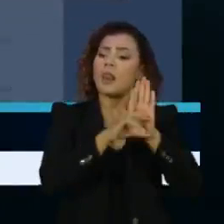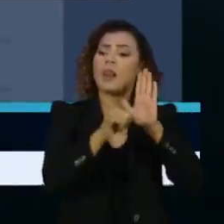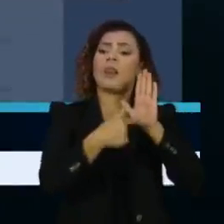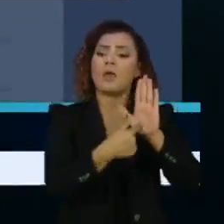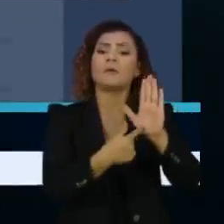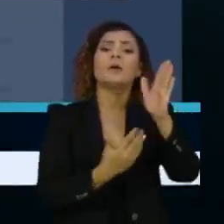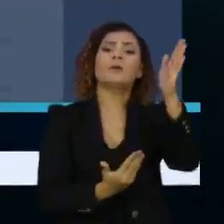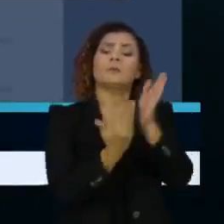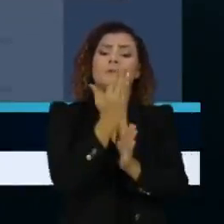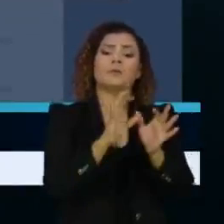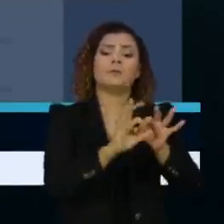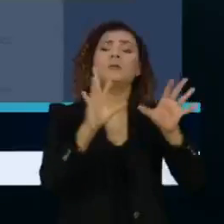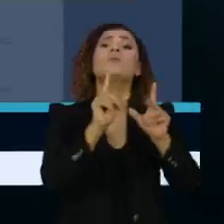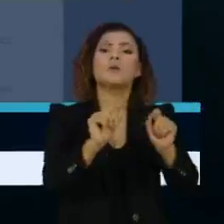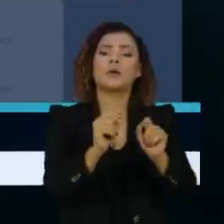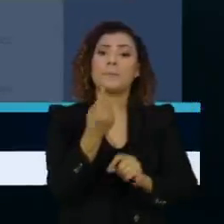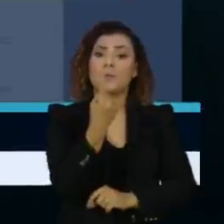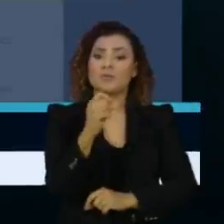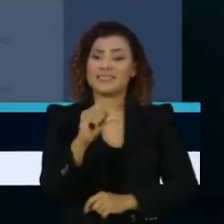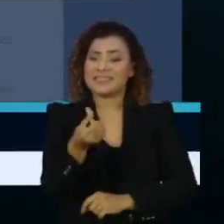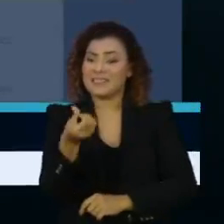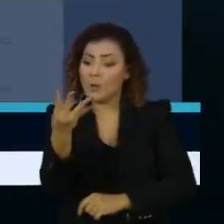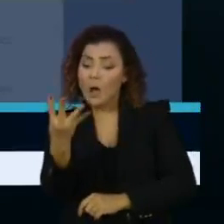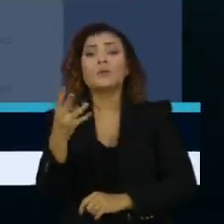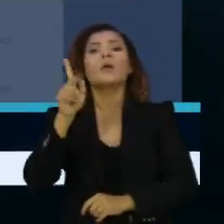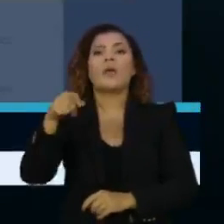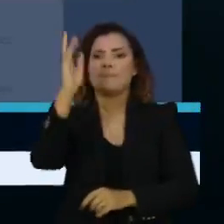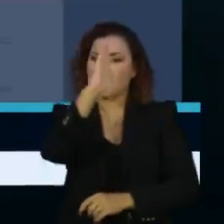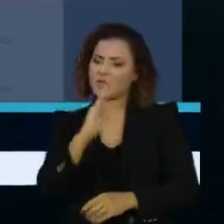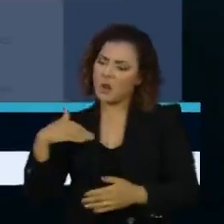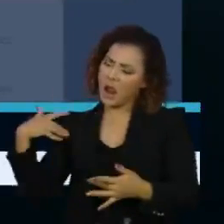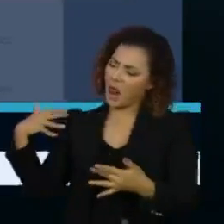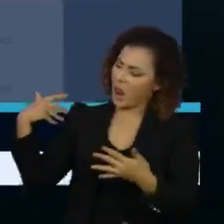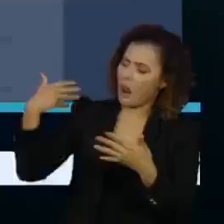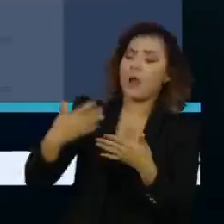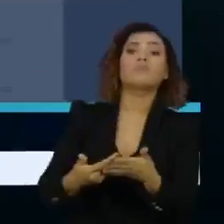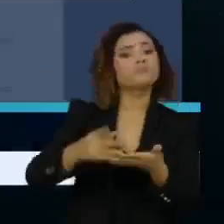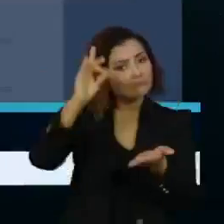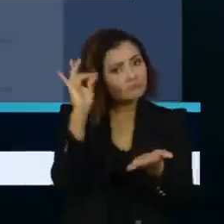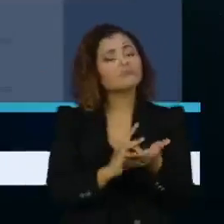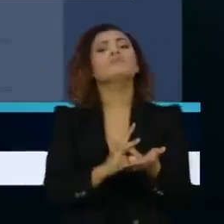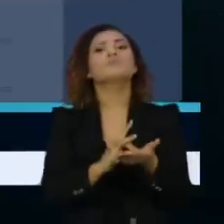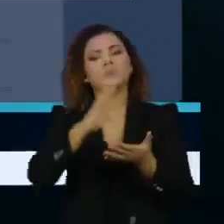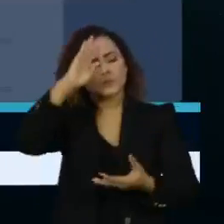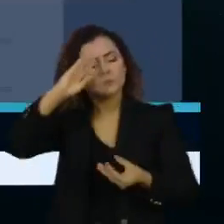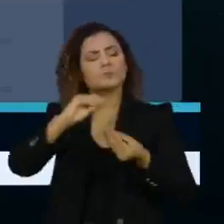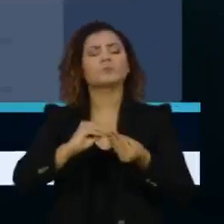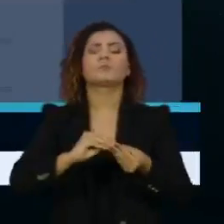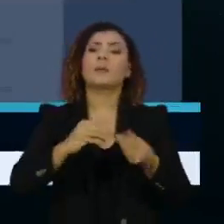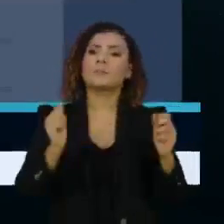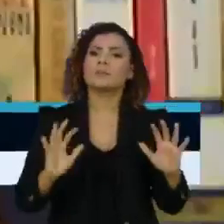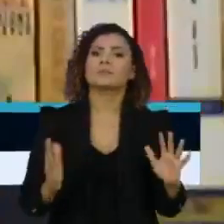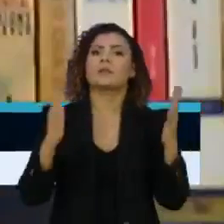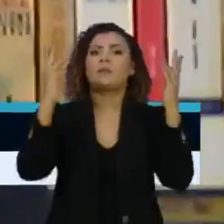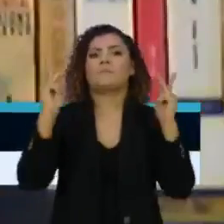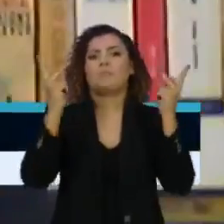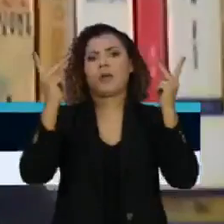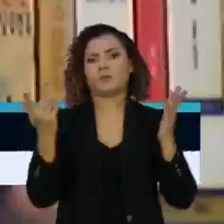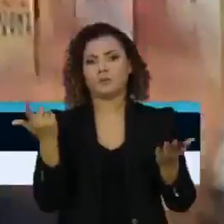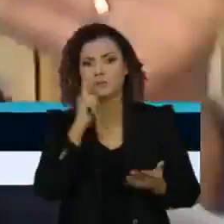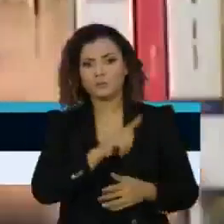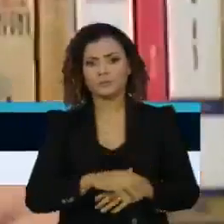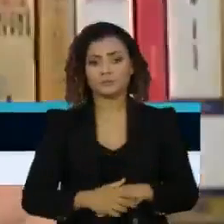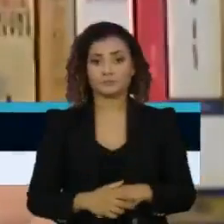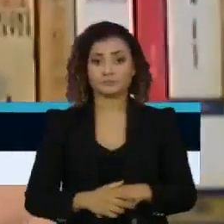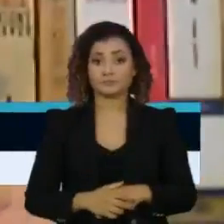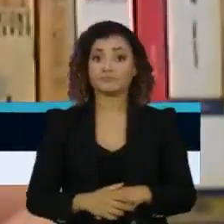de 64 é parte da trajetória histórica do Brasil e assim deve ser compreendido e celebrado. Tem uma